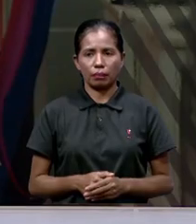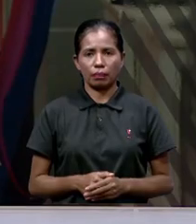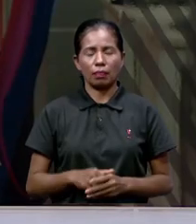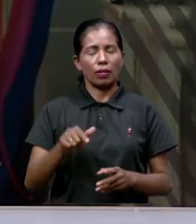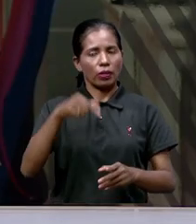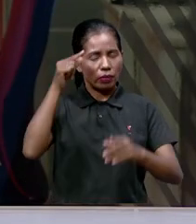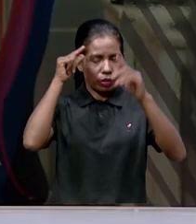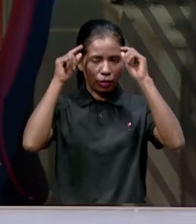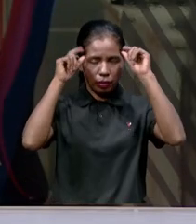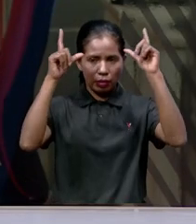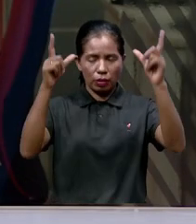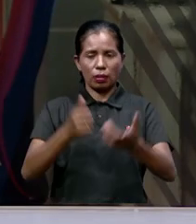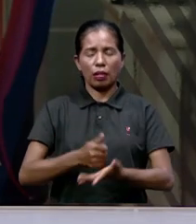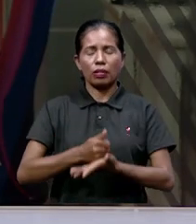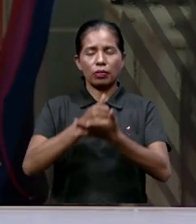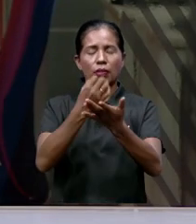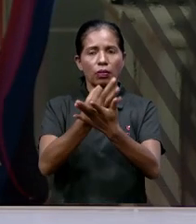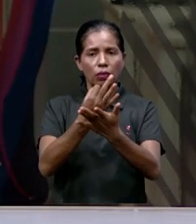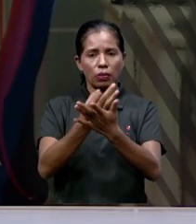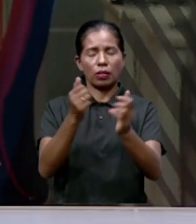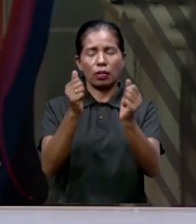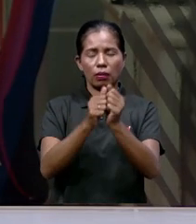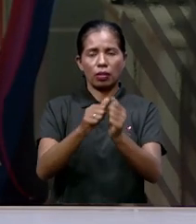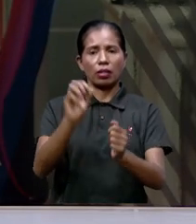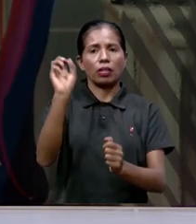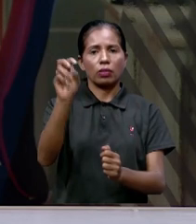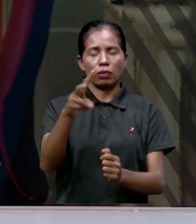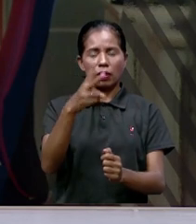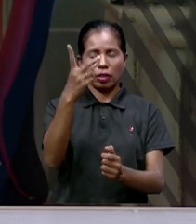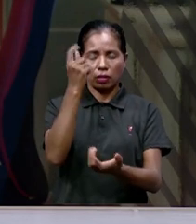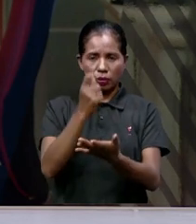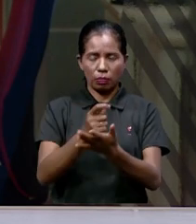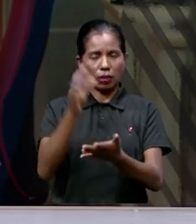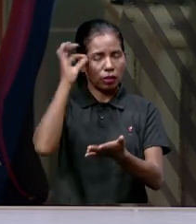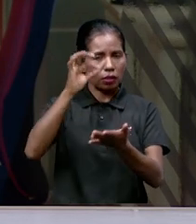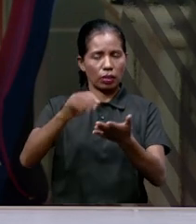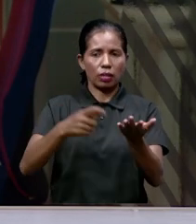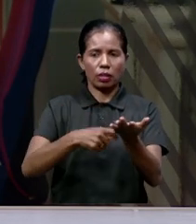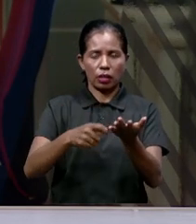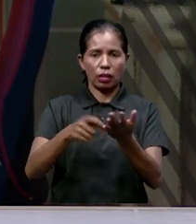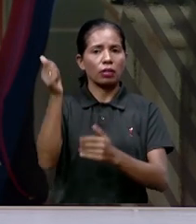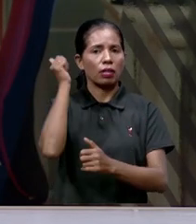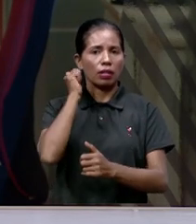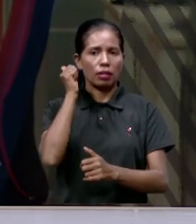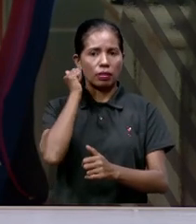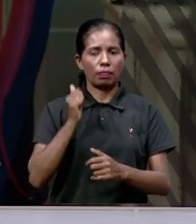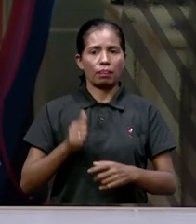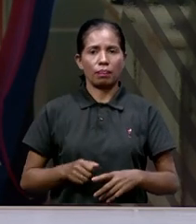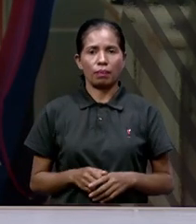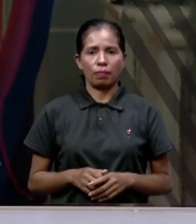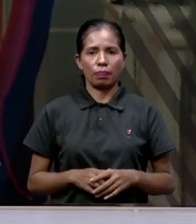Governo Timor-Leste apoia financeiro Rihun Atus Rua, ba Secretariado Técnico ASEAN.